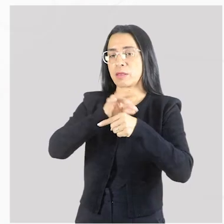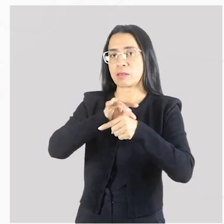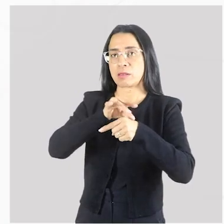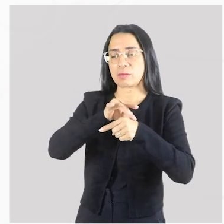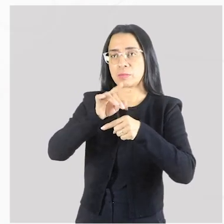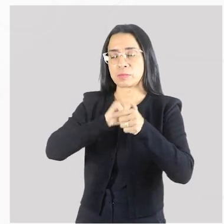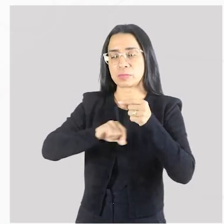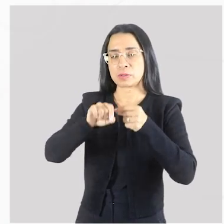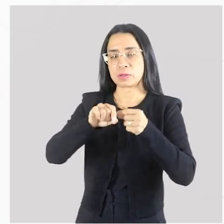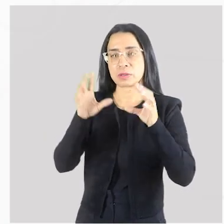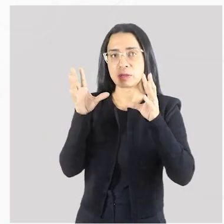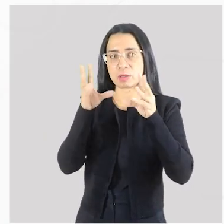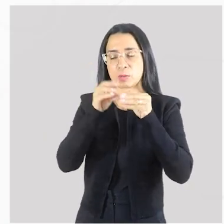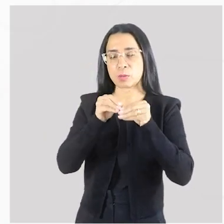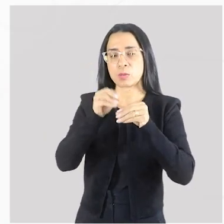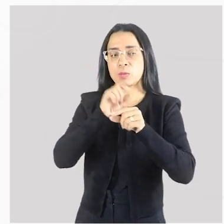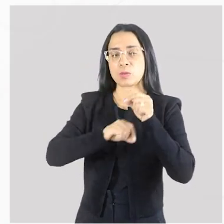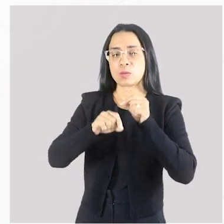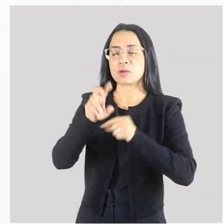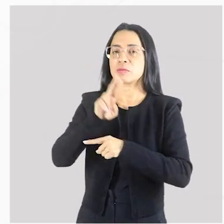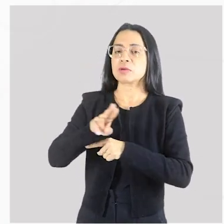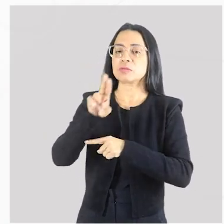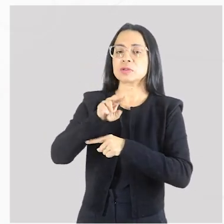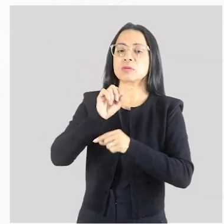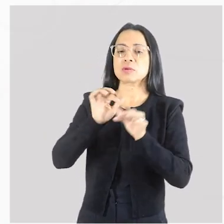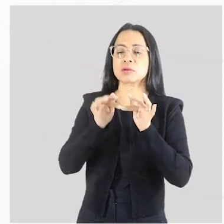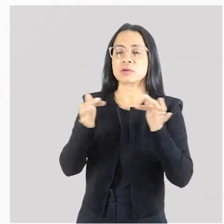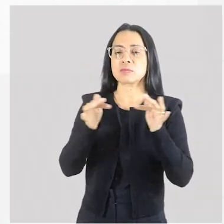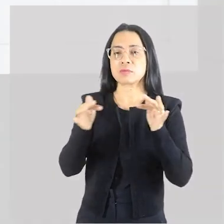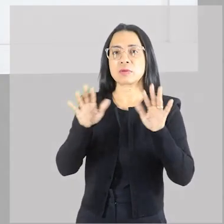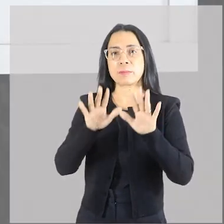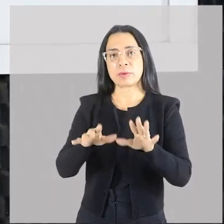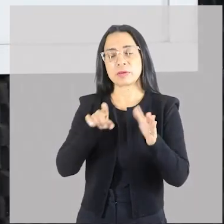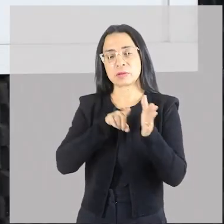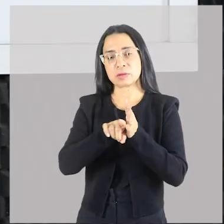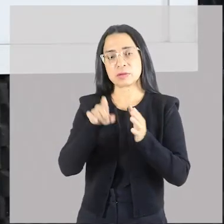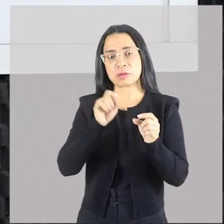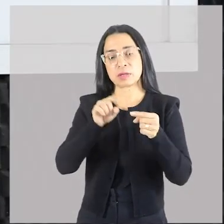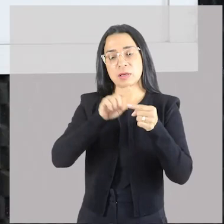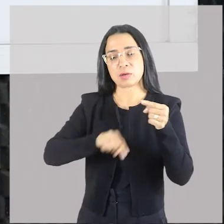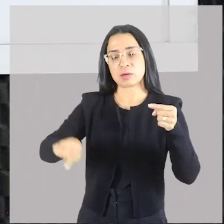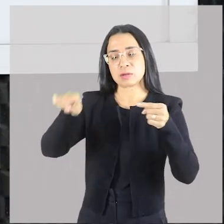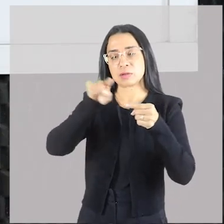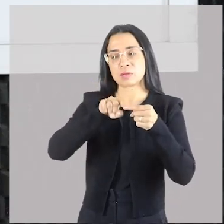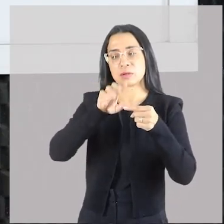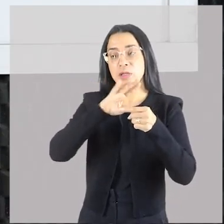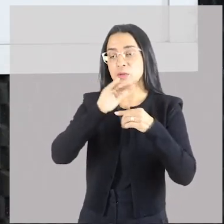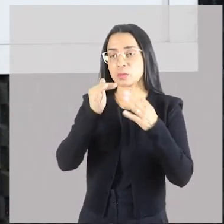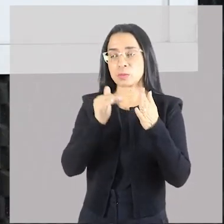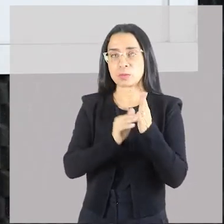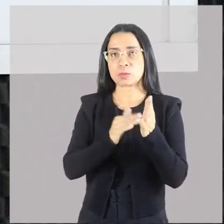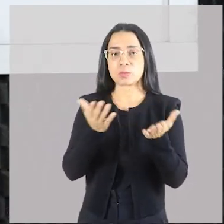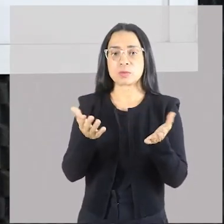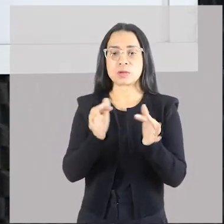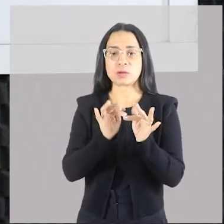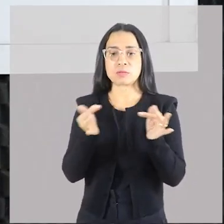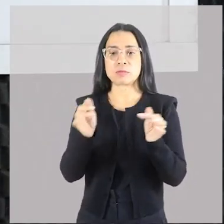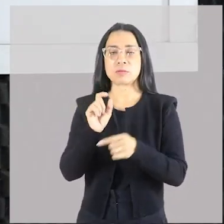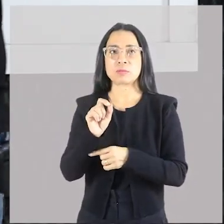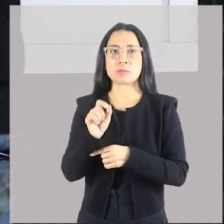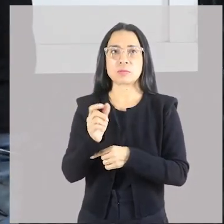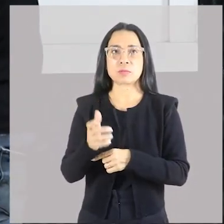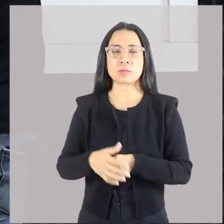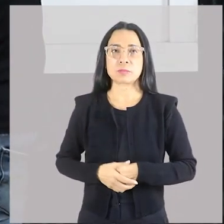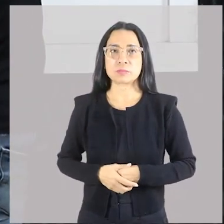área da coroa circular, você vai usar essa fórmula aqui, mas nessa questão a coroa circular inteira, né? Então, a fórmula é a